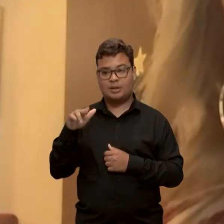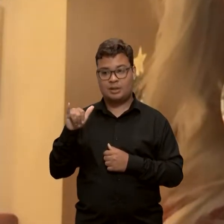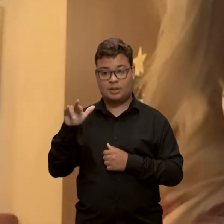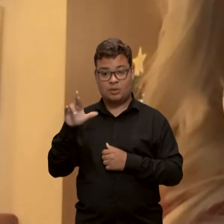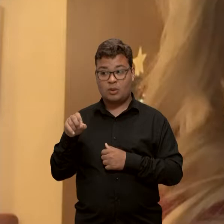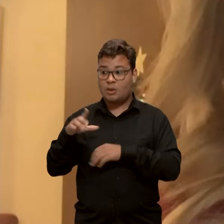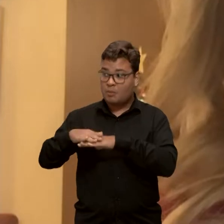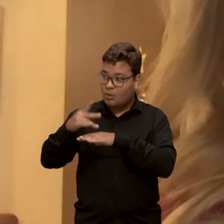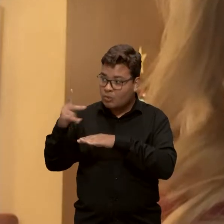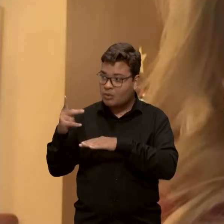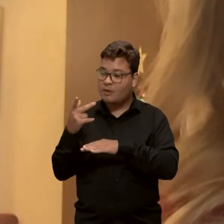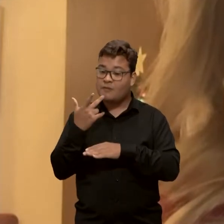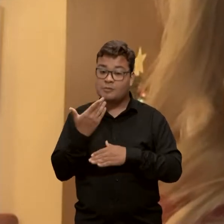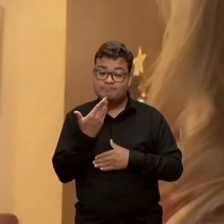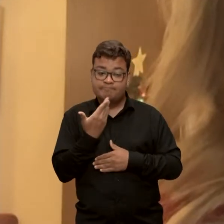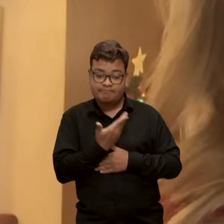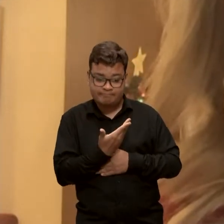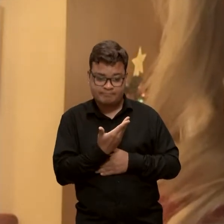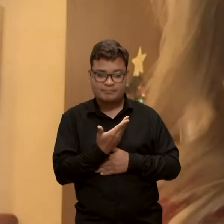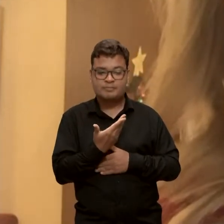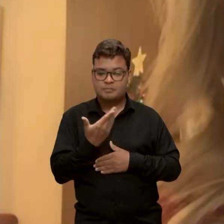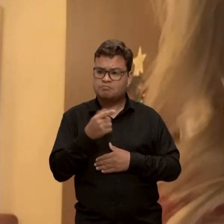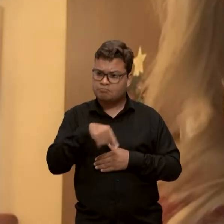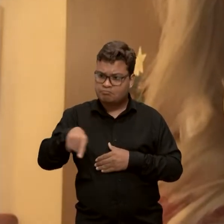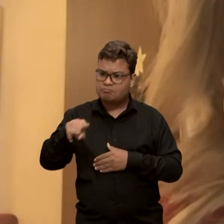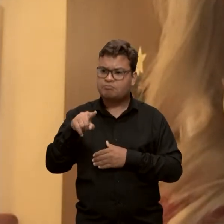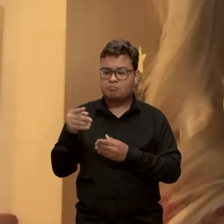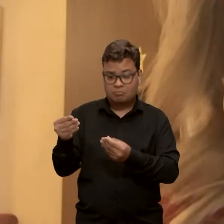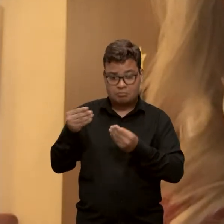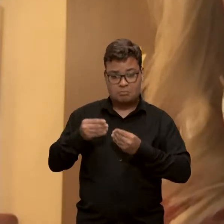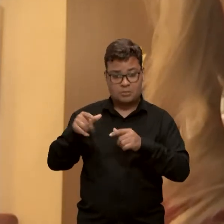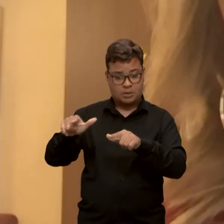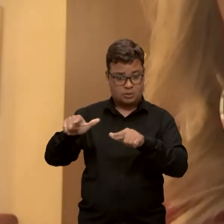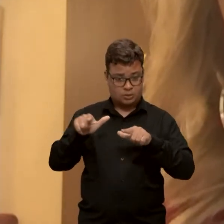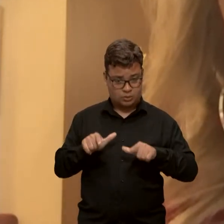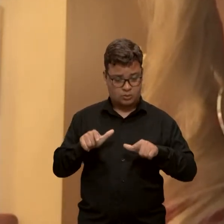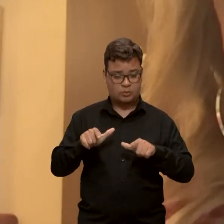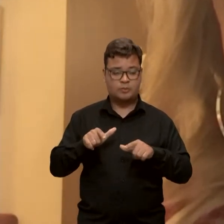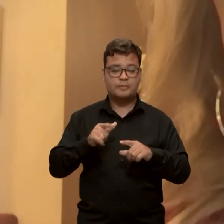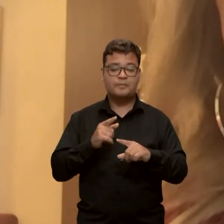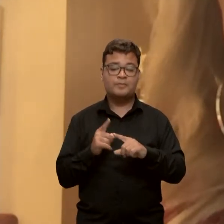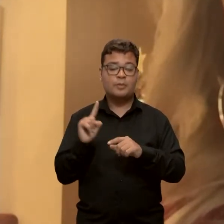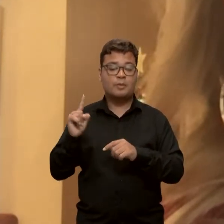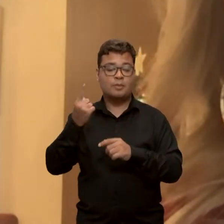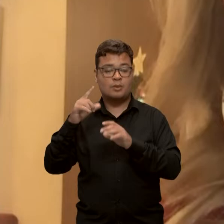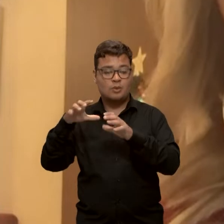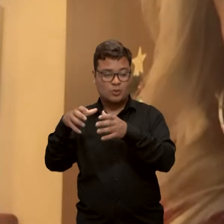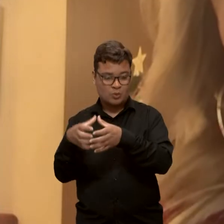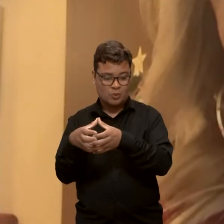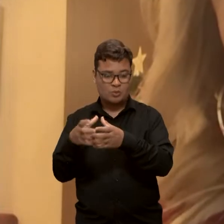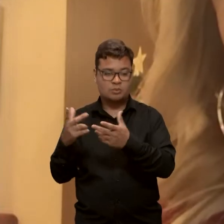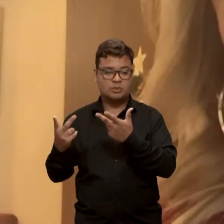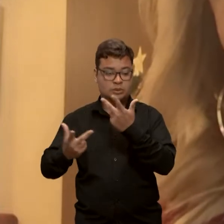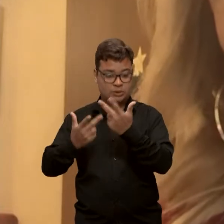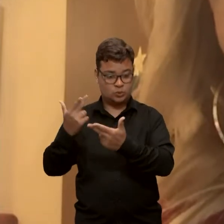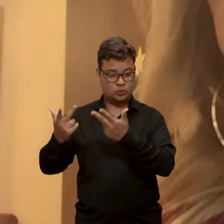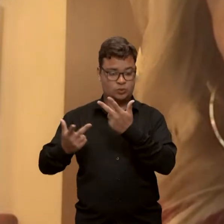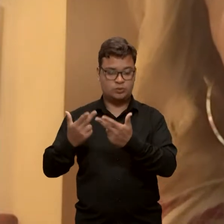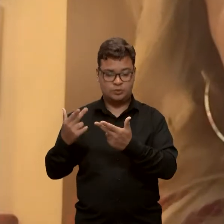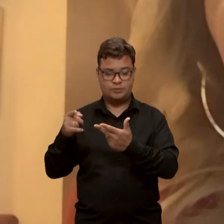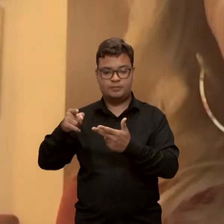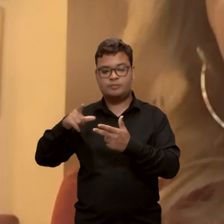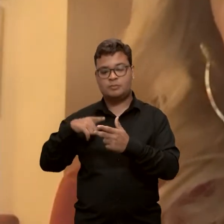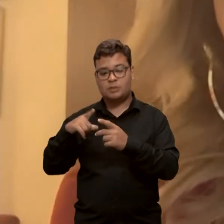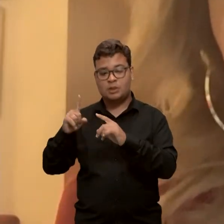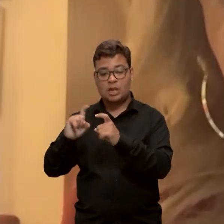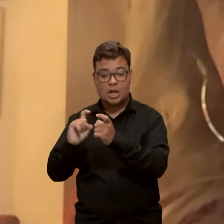título, levando primeiramente ao departamento de cirurgia, tá? Então, passou pela reunião